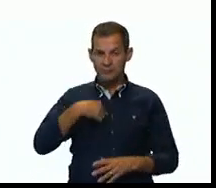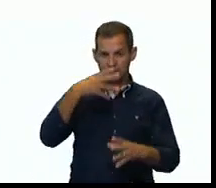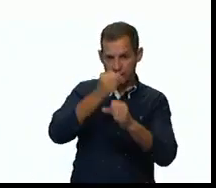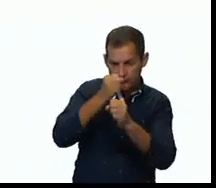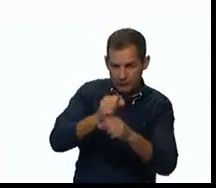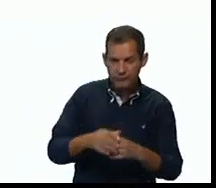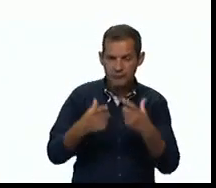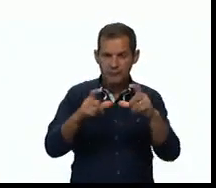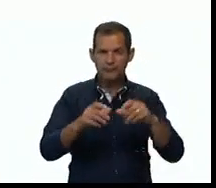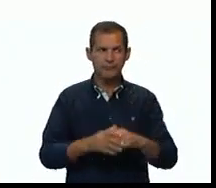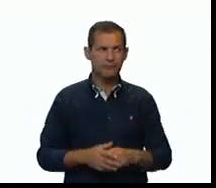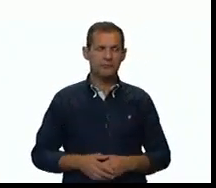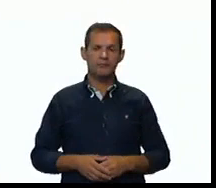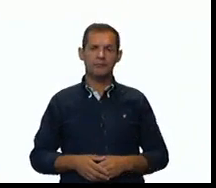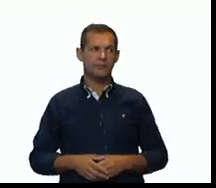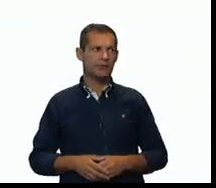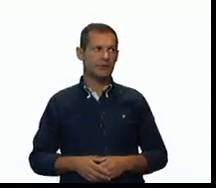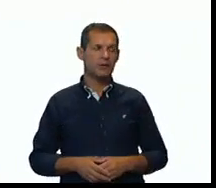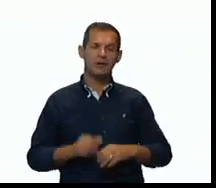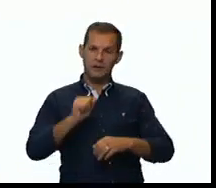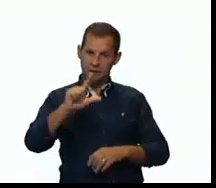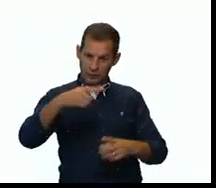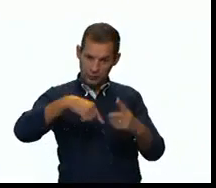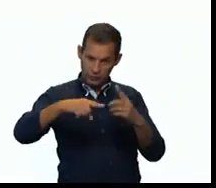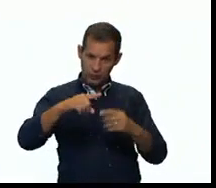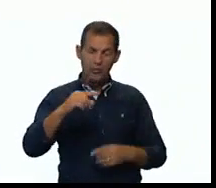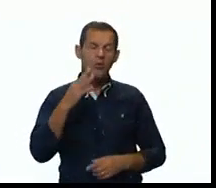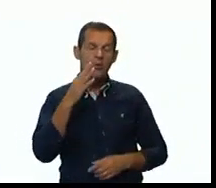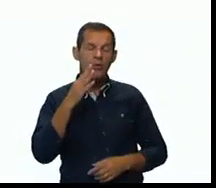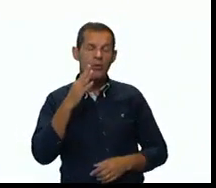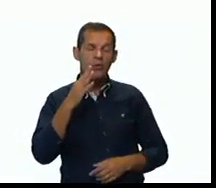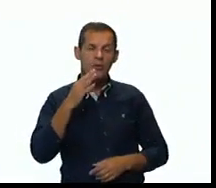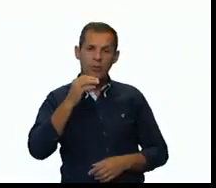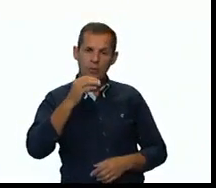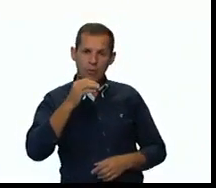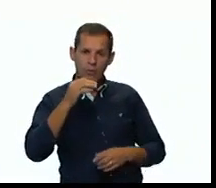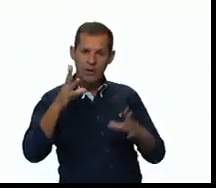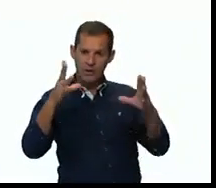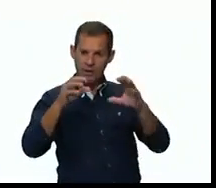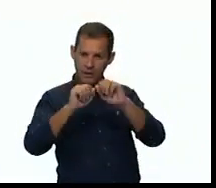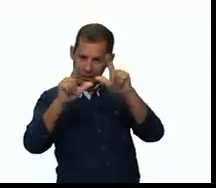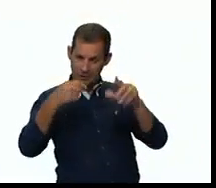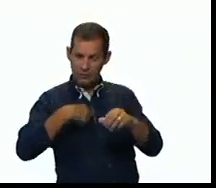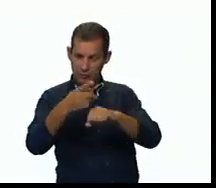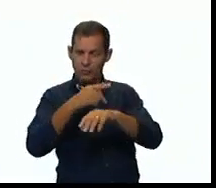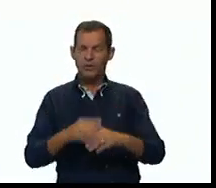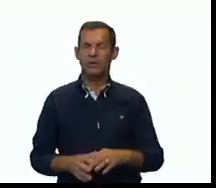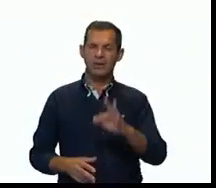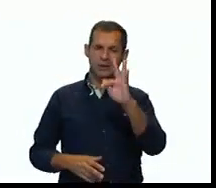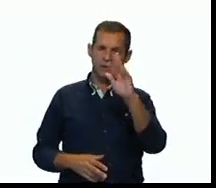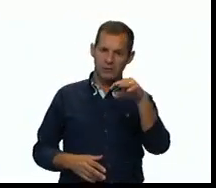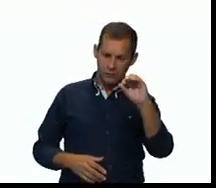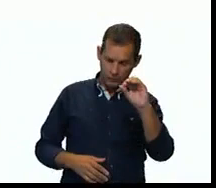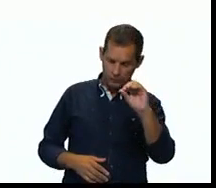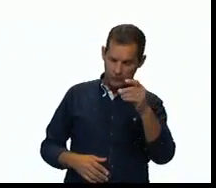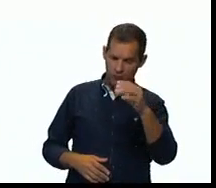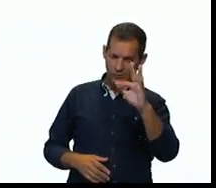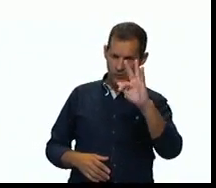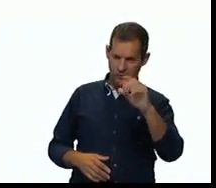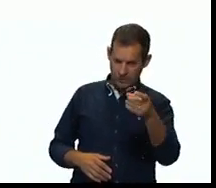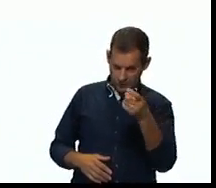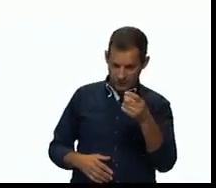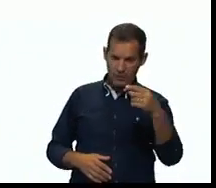calcular a área dessa região aqui em azul mais claro, que é a região que eu estou buscando, vai ser a função f de